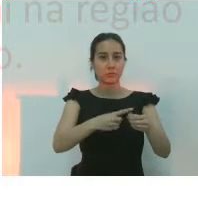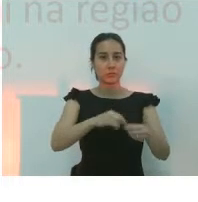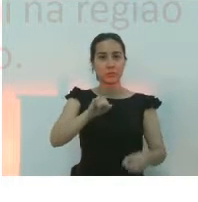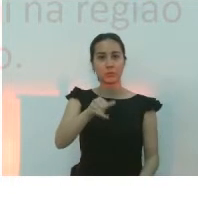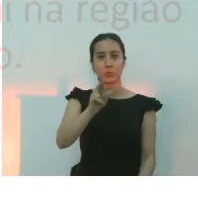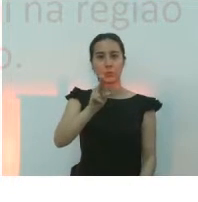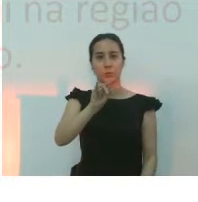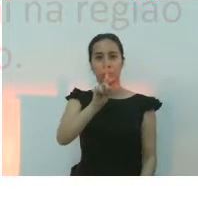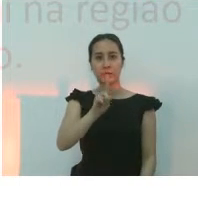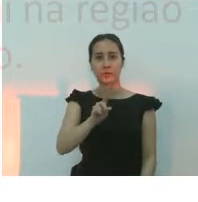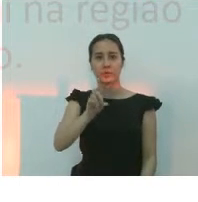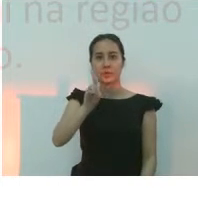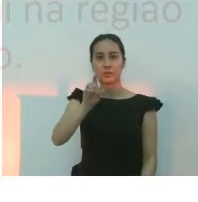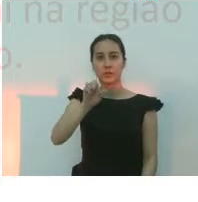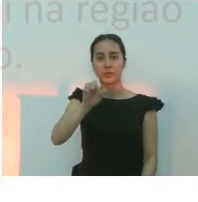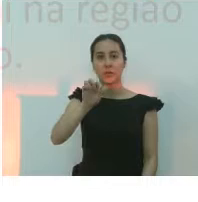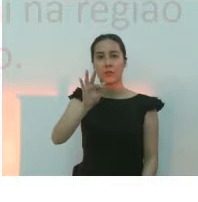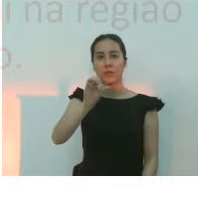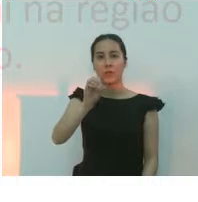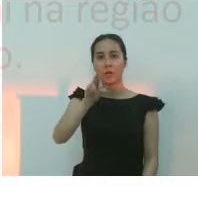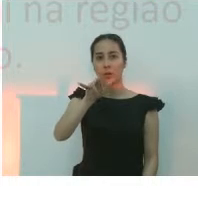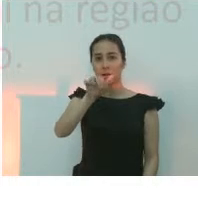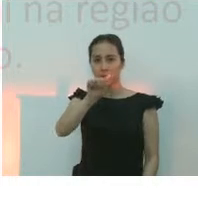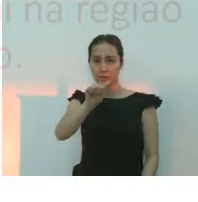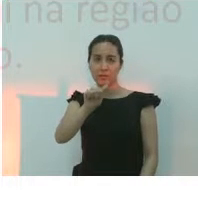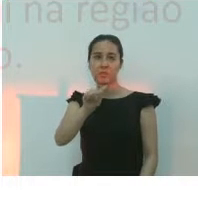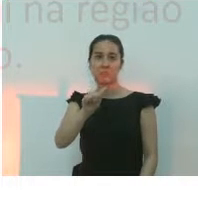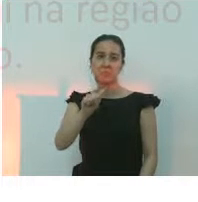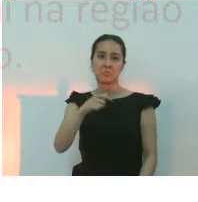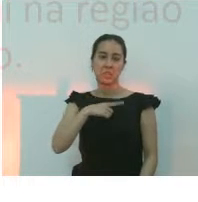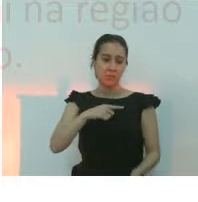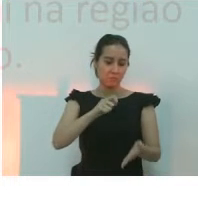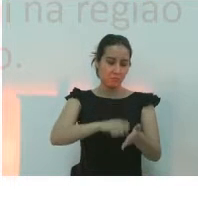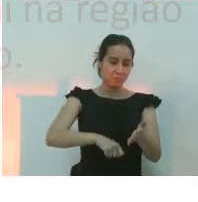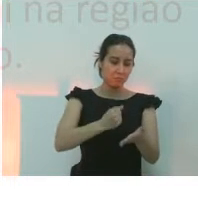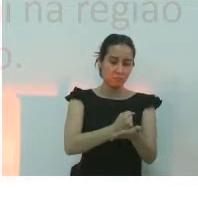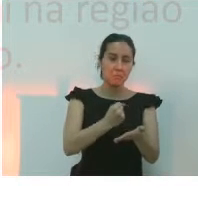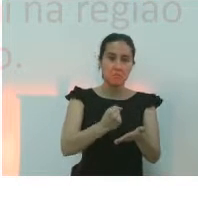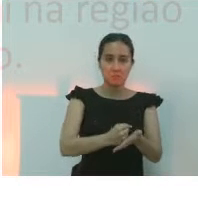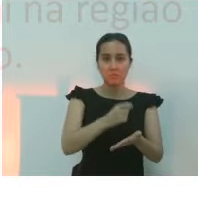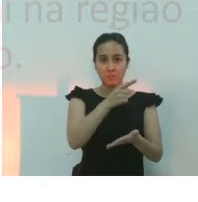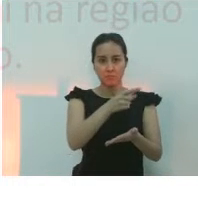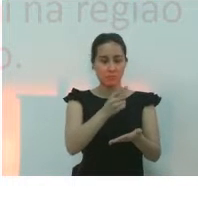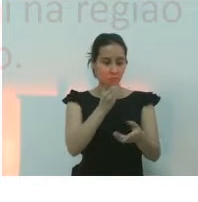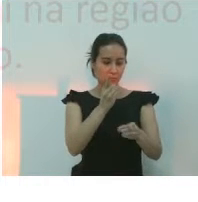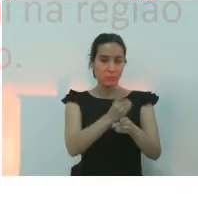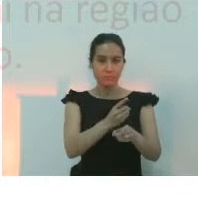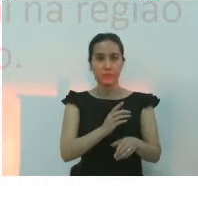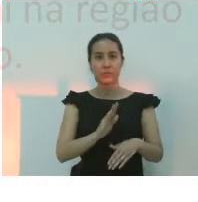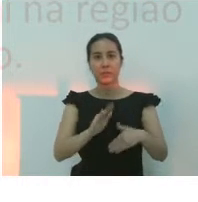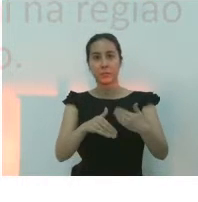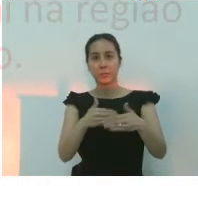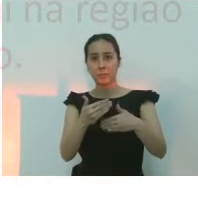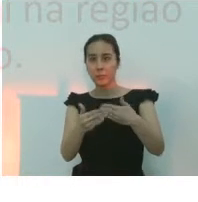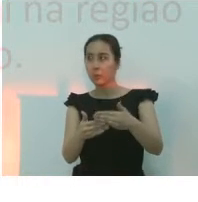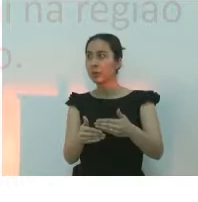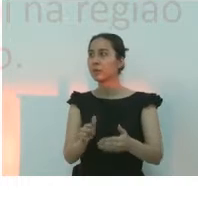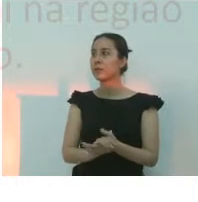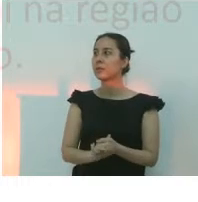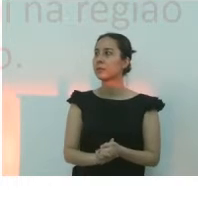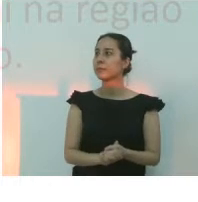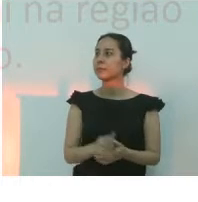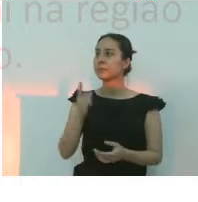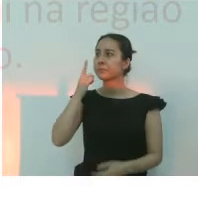registro então navio chegou uns 10 ou 15 dias antes em 1987 veio henry king nino